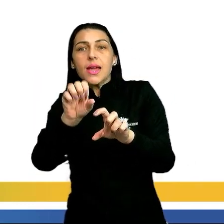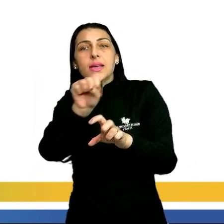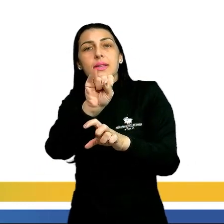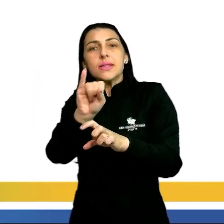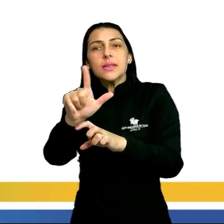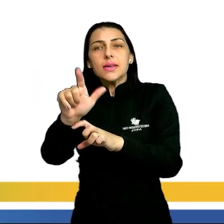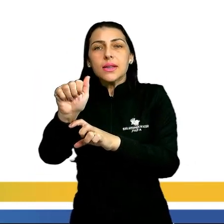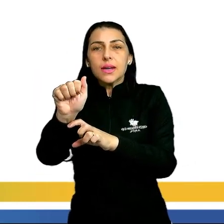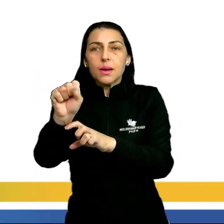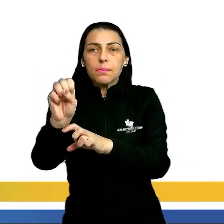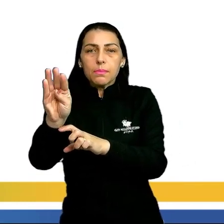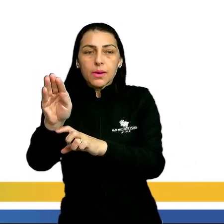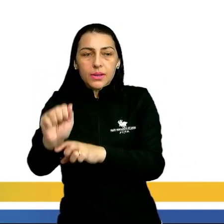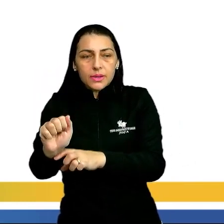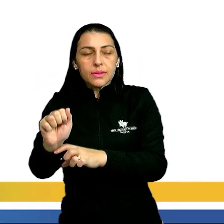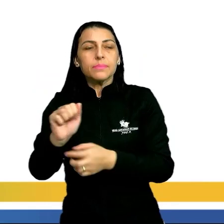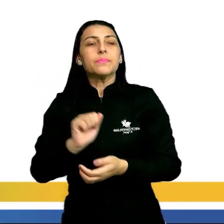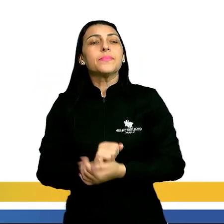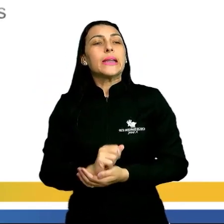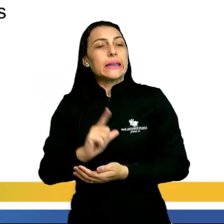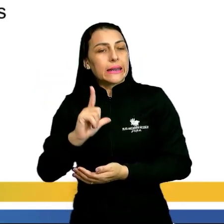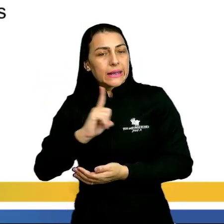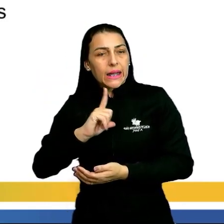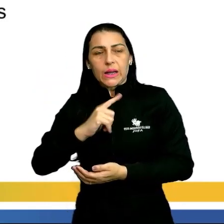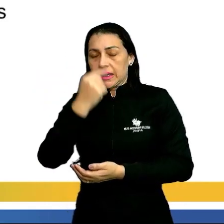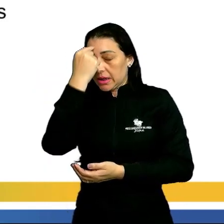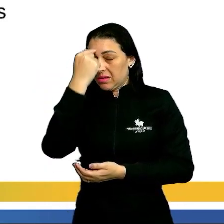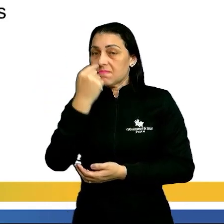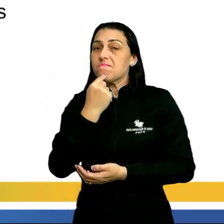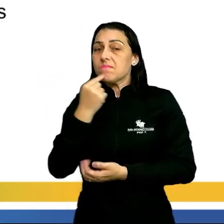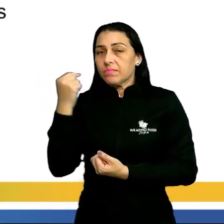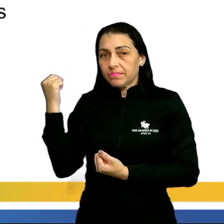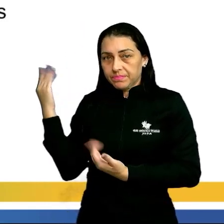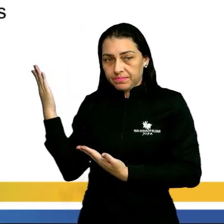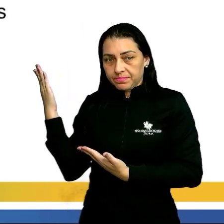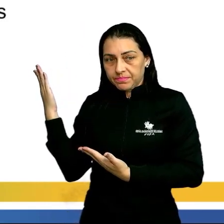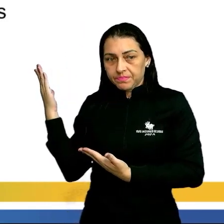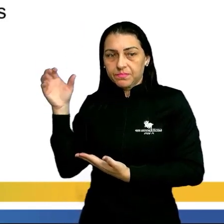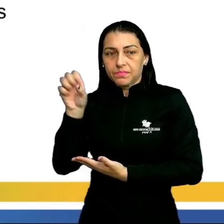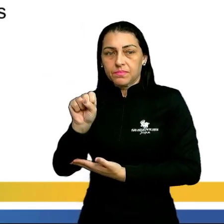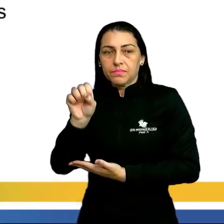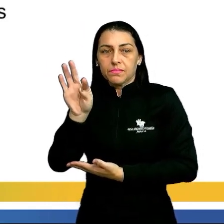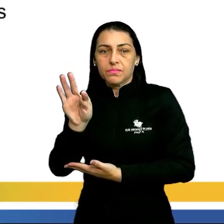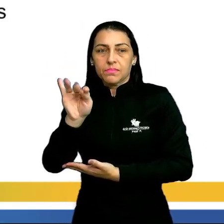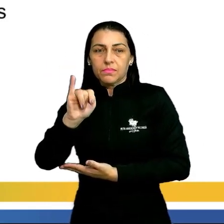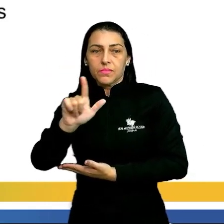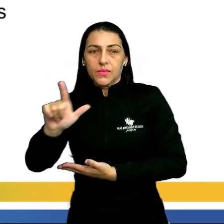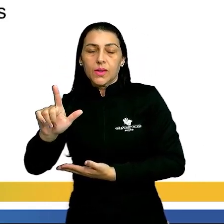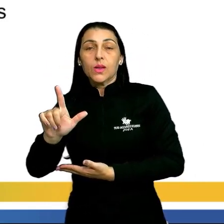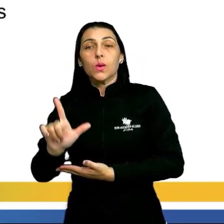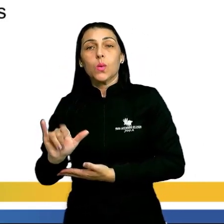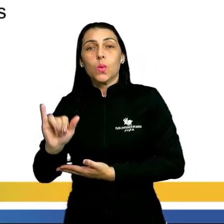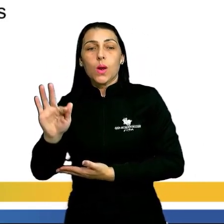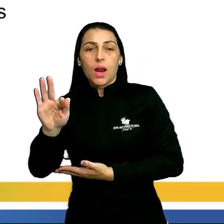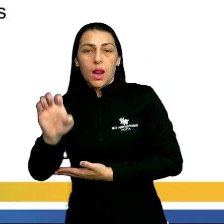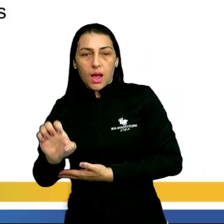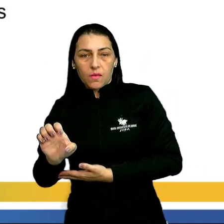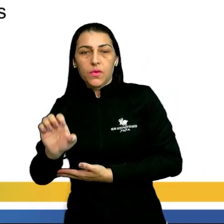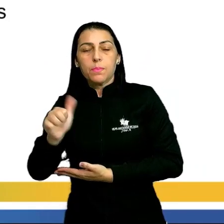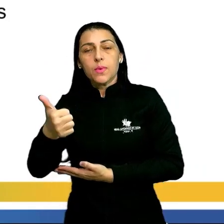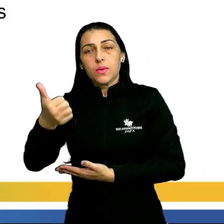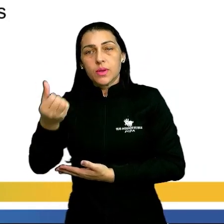tá? E aí eu tenho essa imagem intitulada Still Life a School,